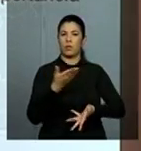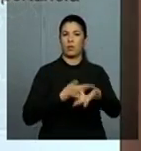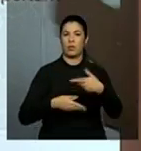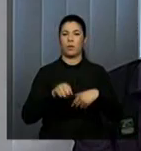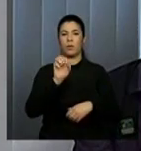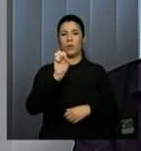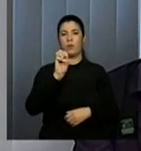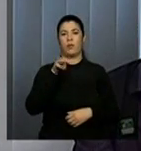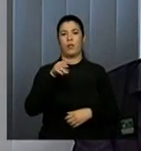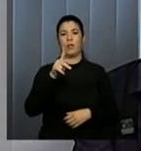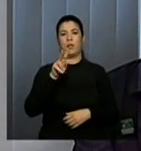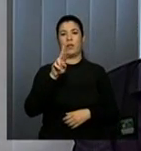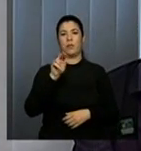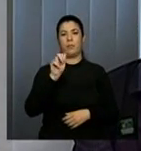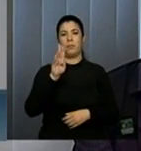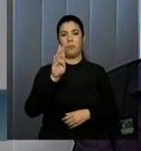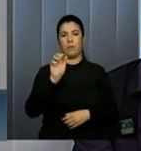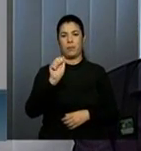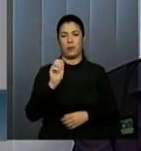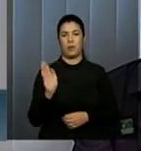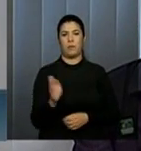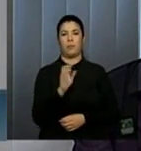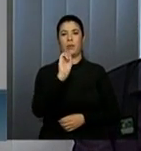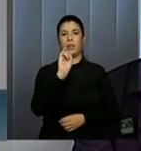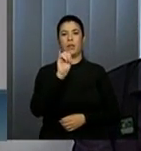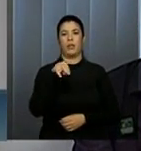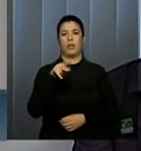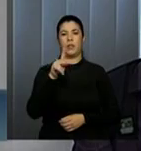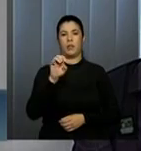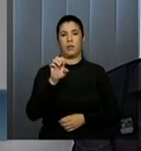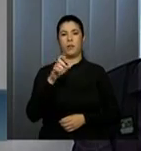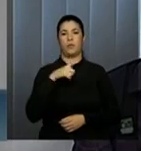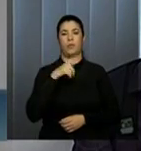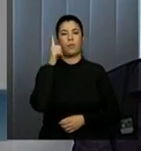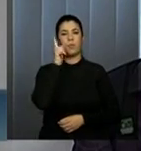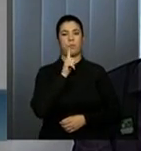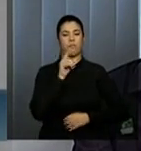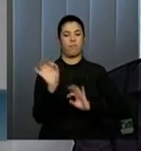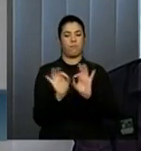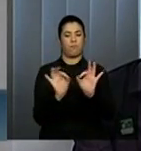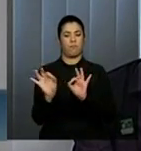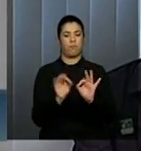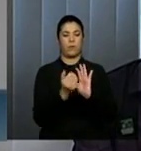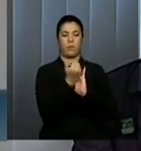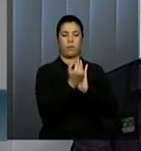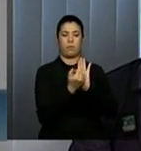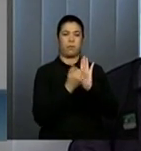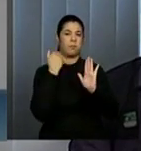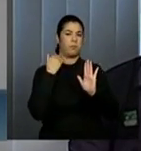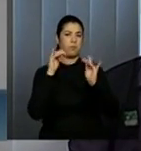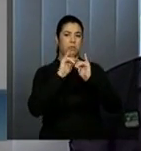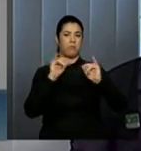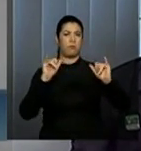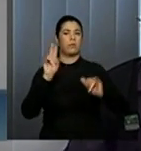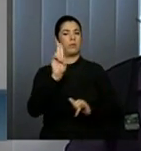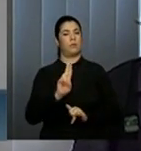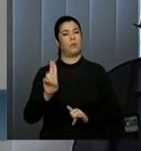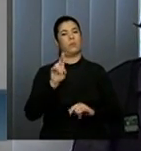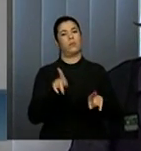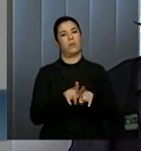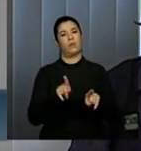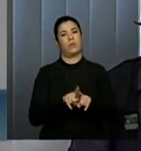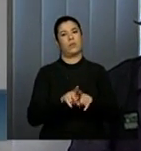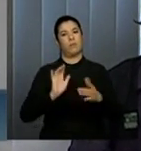Embrapa-INPE, né, nos dá a possibilidade de produzir um acervo de informação com esse potencial de uso, com esse potencial